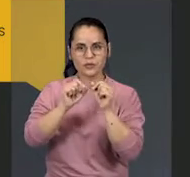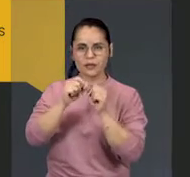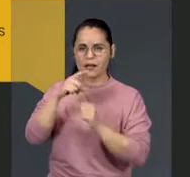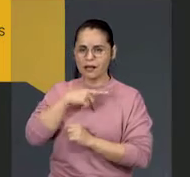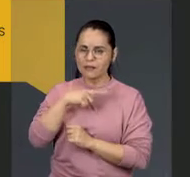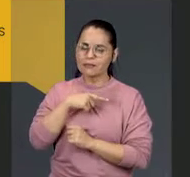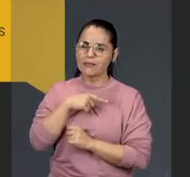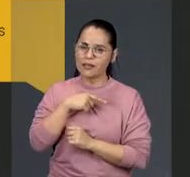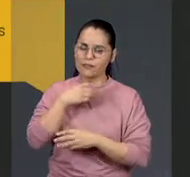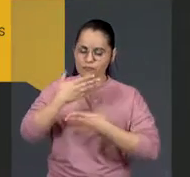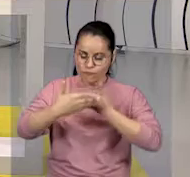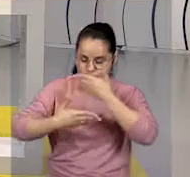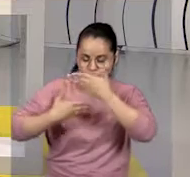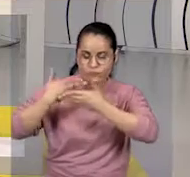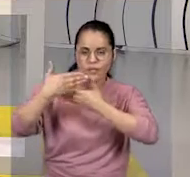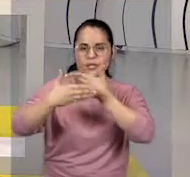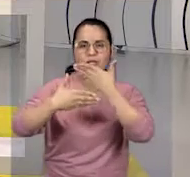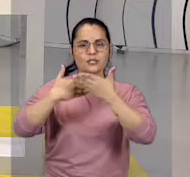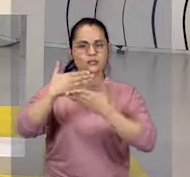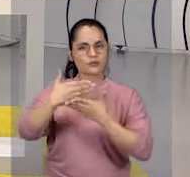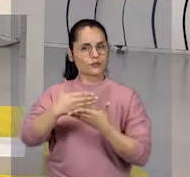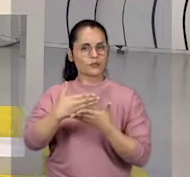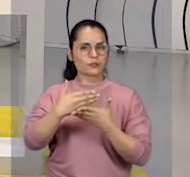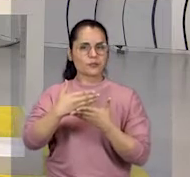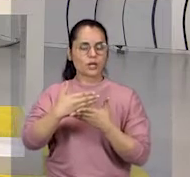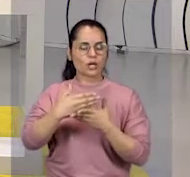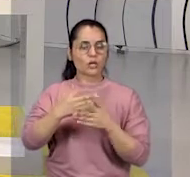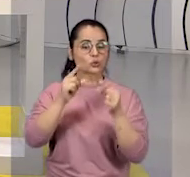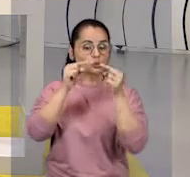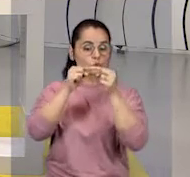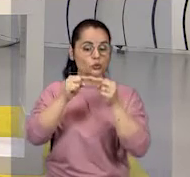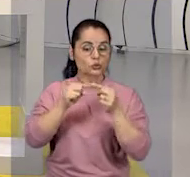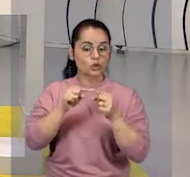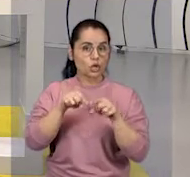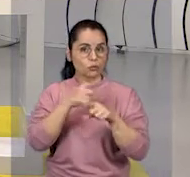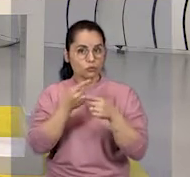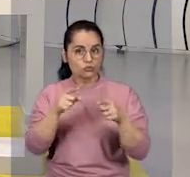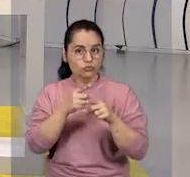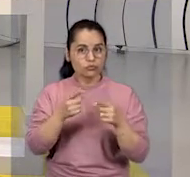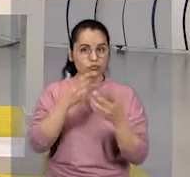houve um desenvolvimento dos instrumentos musicais.